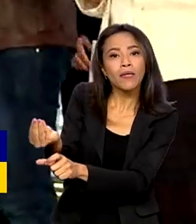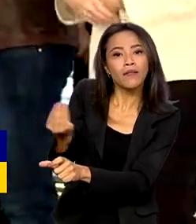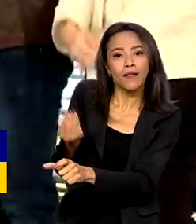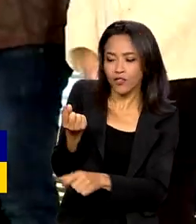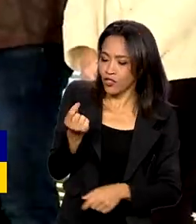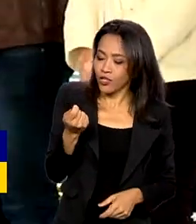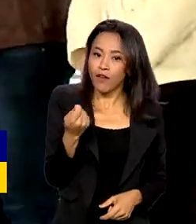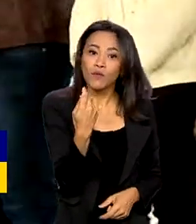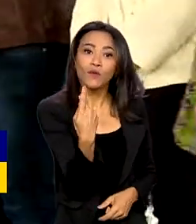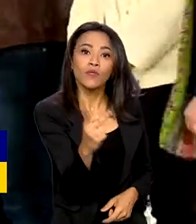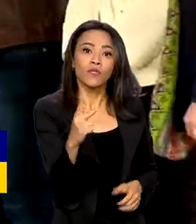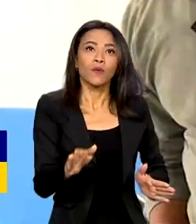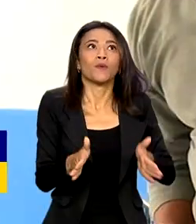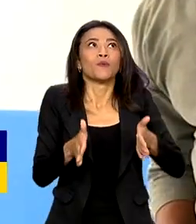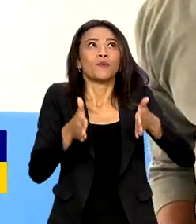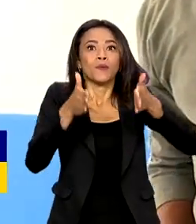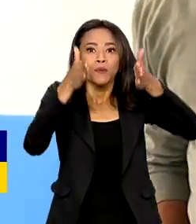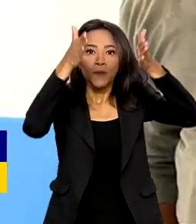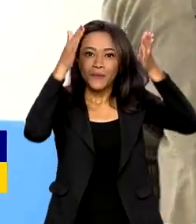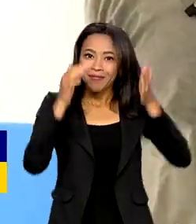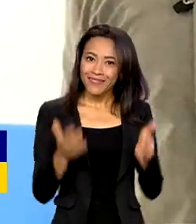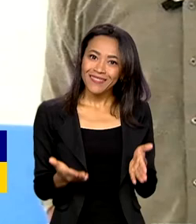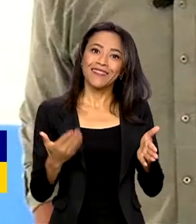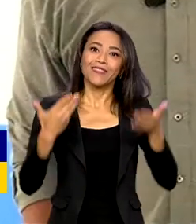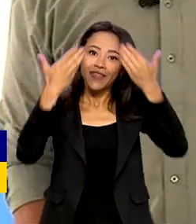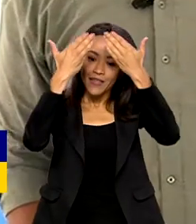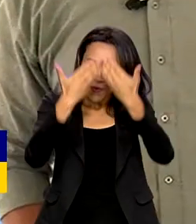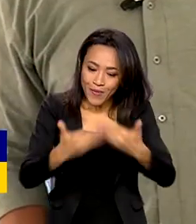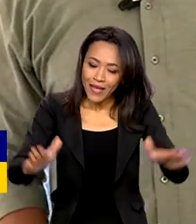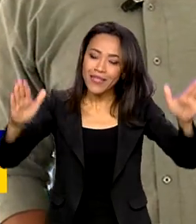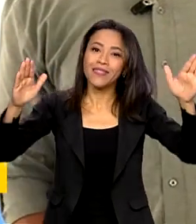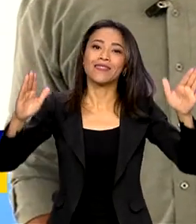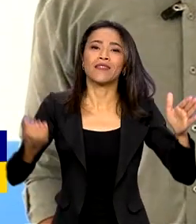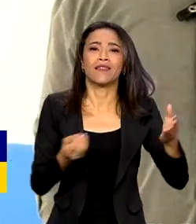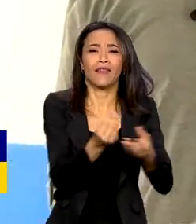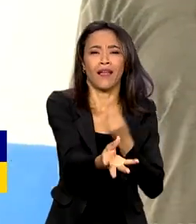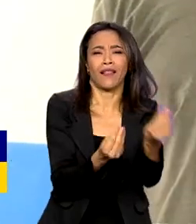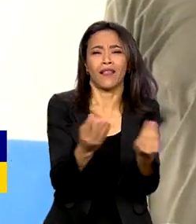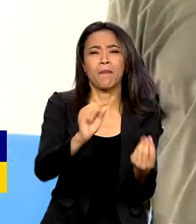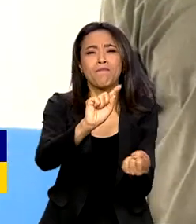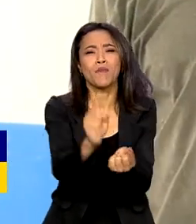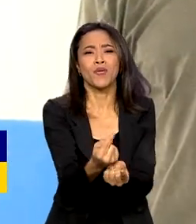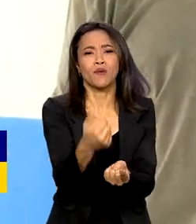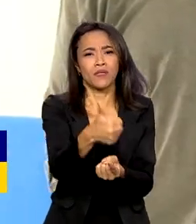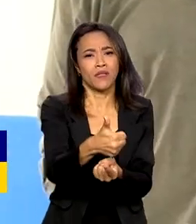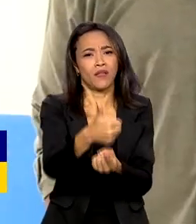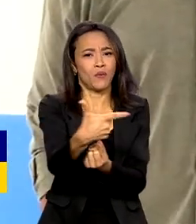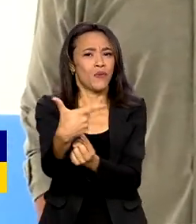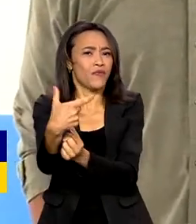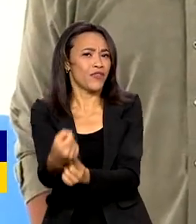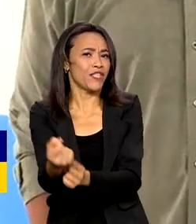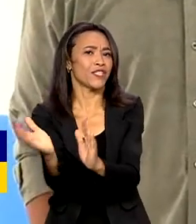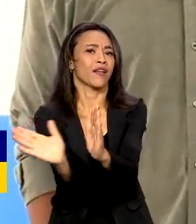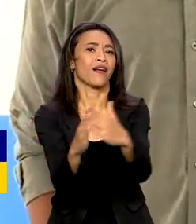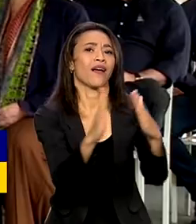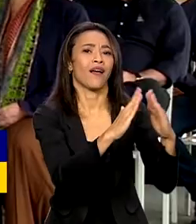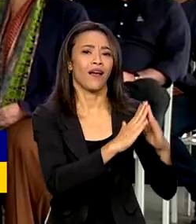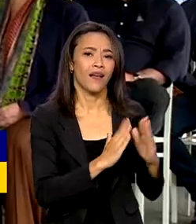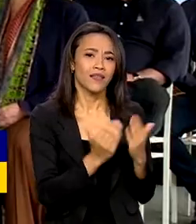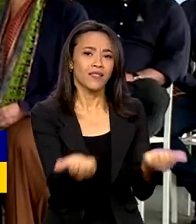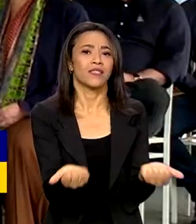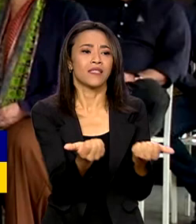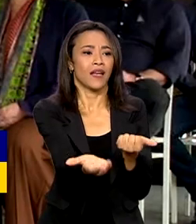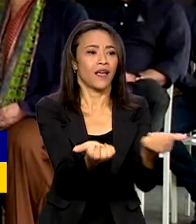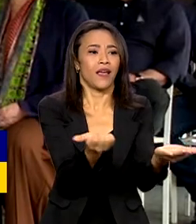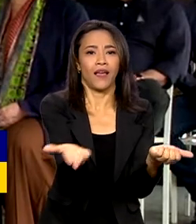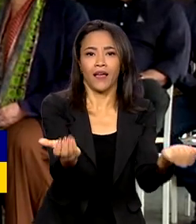as chaves do seu apartamento começava cerimônia de entrega de 1120 moradias do programa Minha Casa Minha